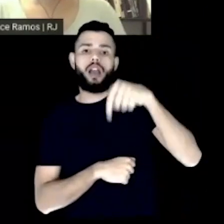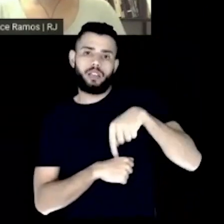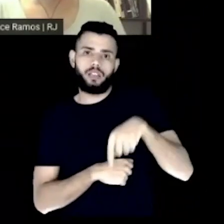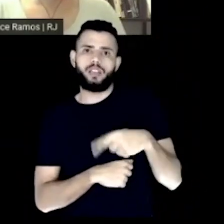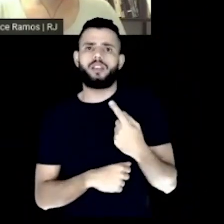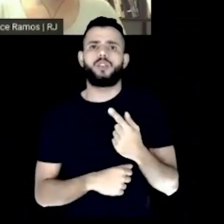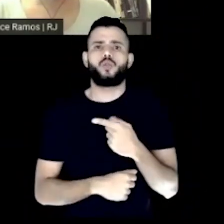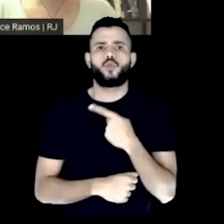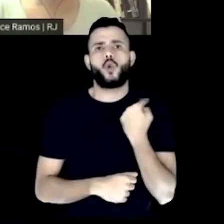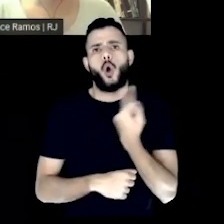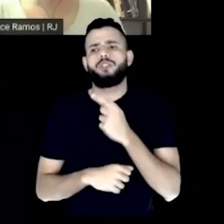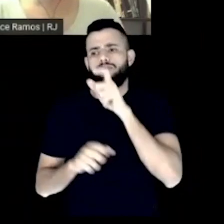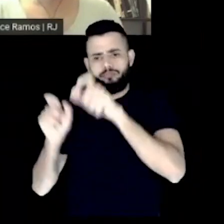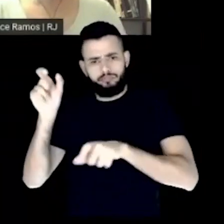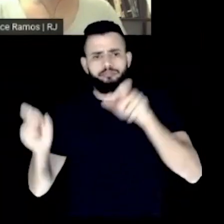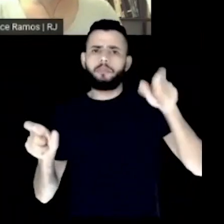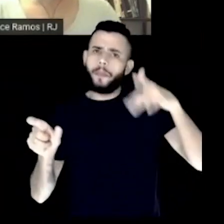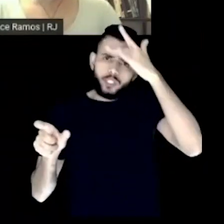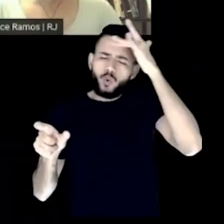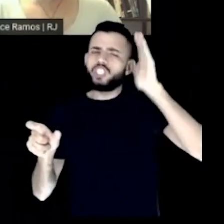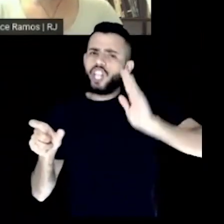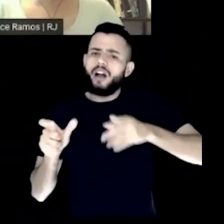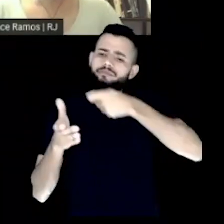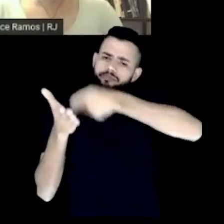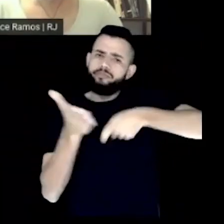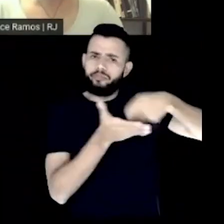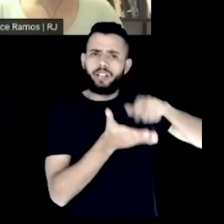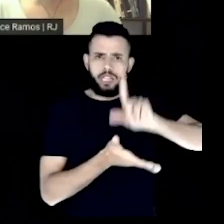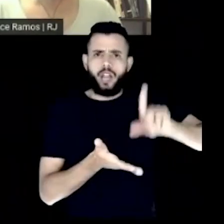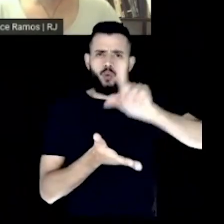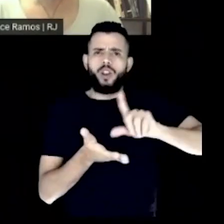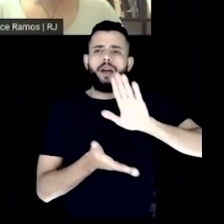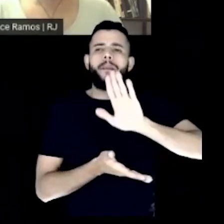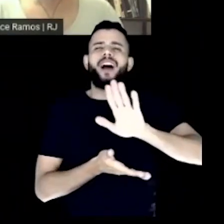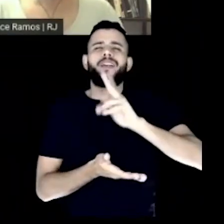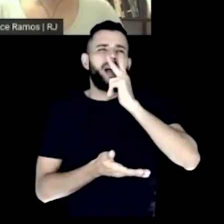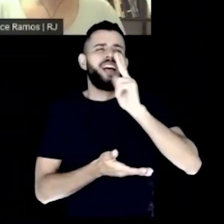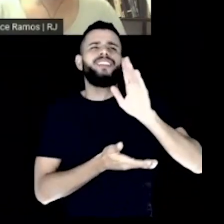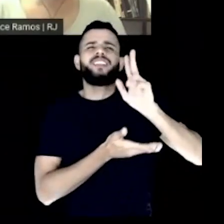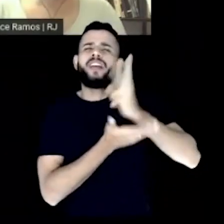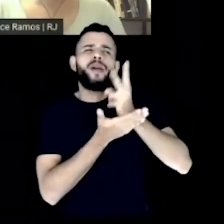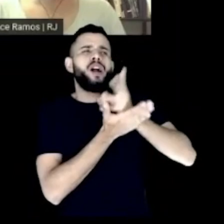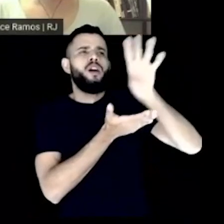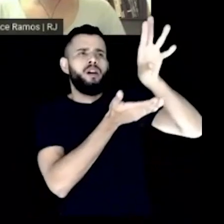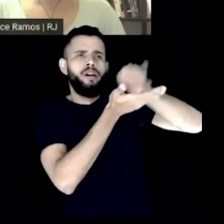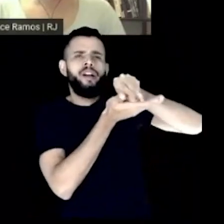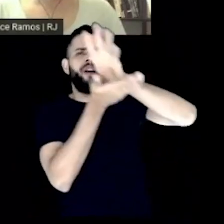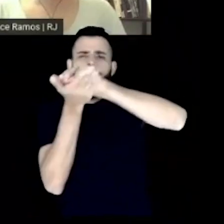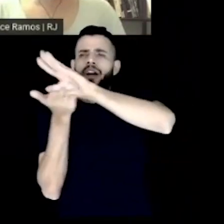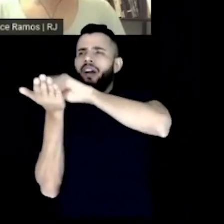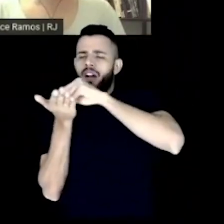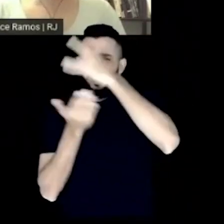daqui, que nós temos nomes já que trabalharam esse tipo de literatura. Mas a gente acaba sempre, parece que, copiando, emulando os